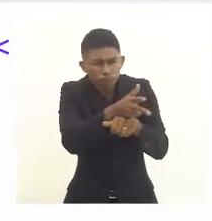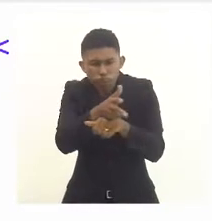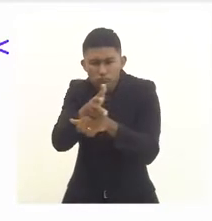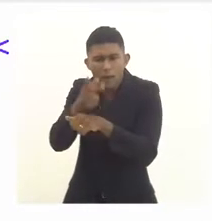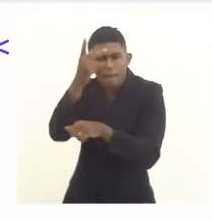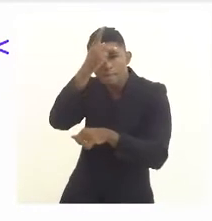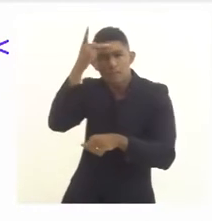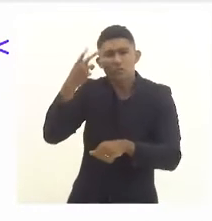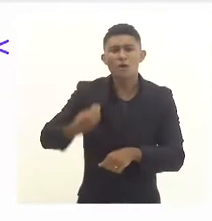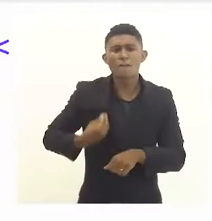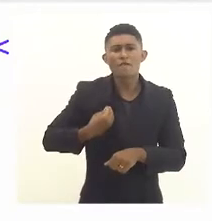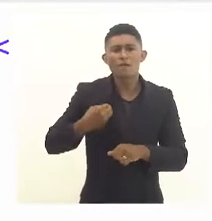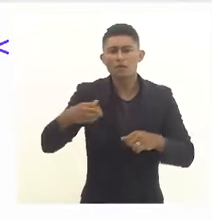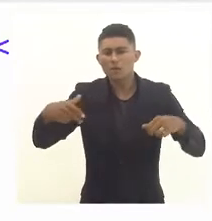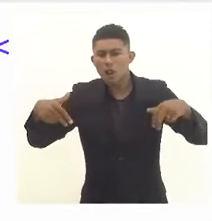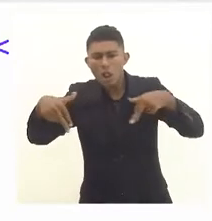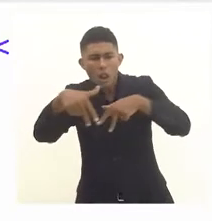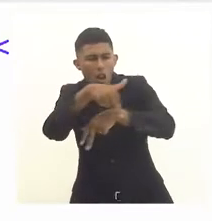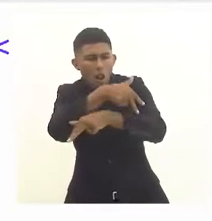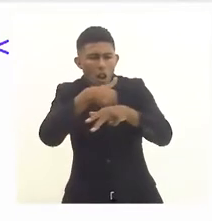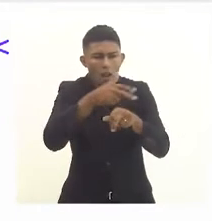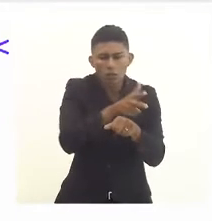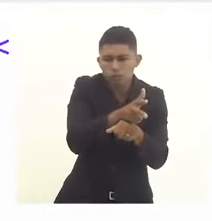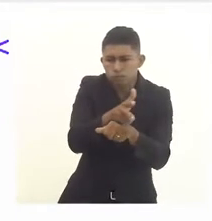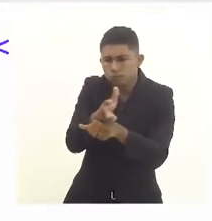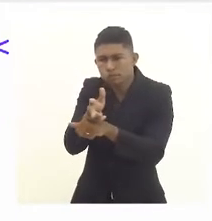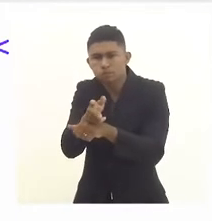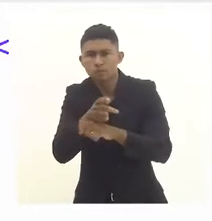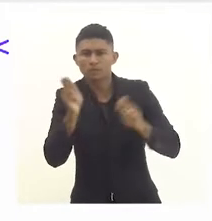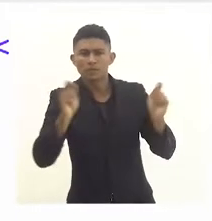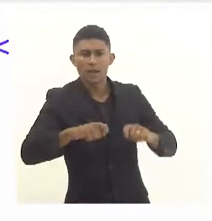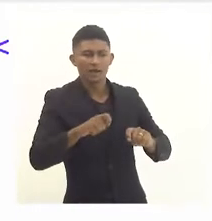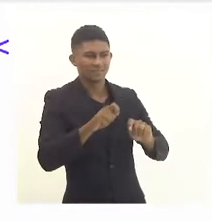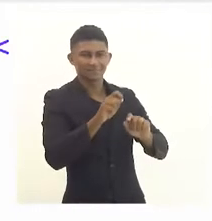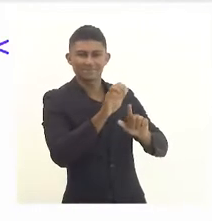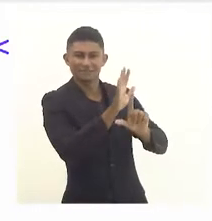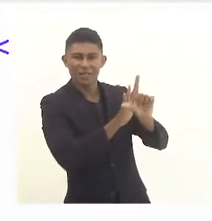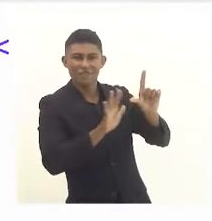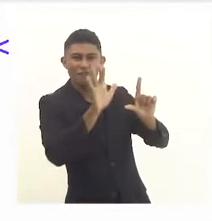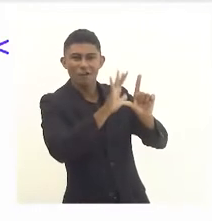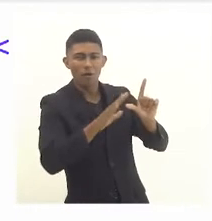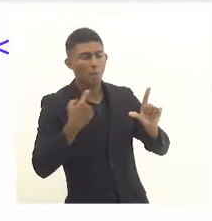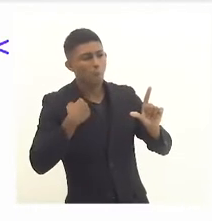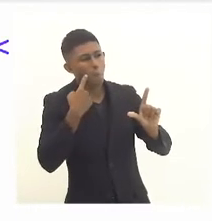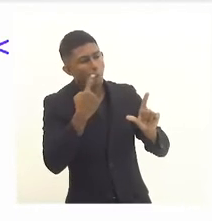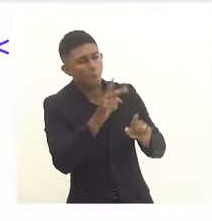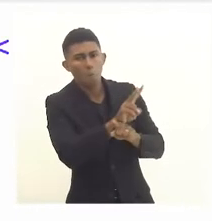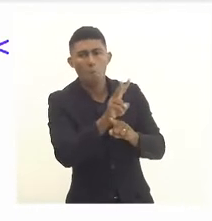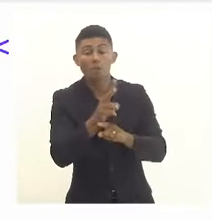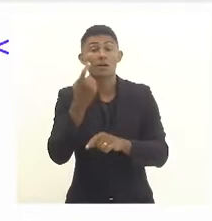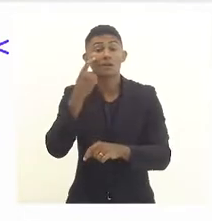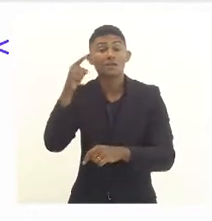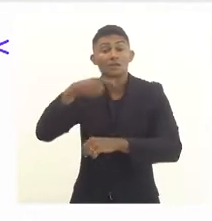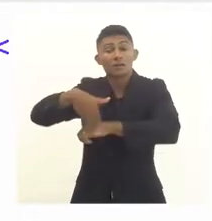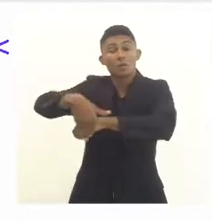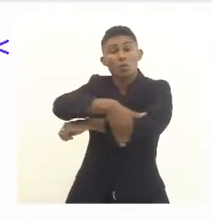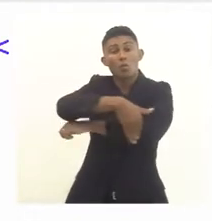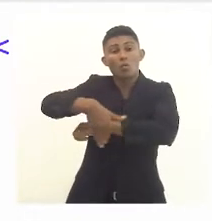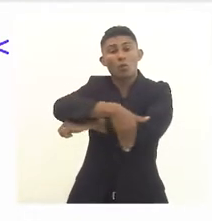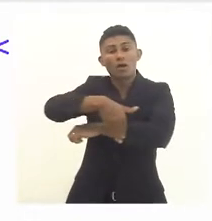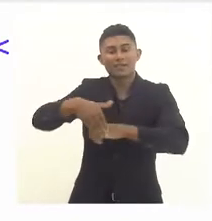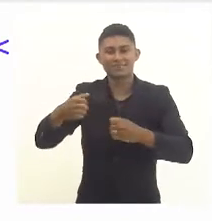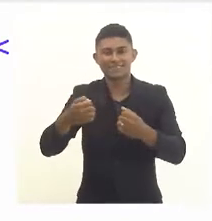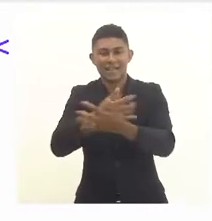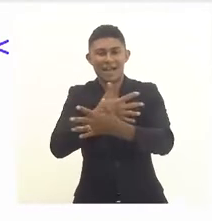de pessoas, adensamento urbano através da nossa plataforma. Esse é um caso de instalação de uma rua na Filadélfia que a gente